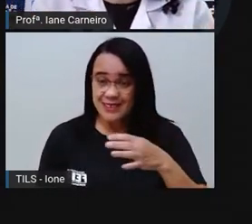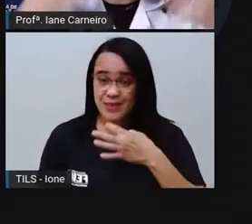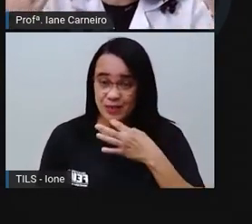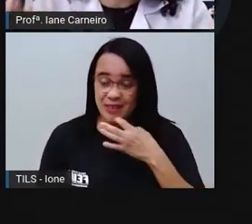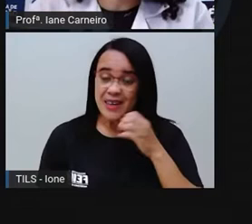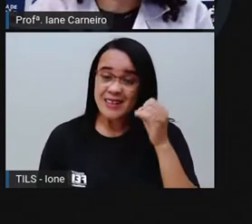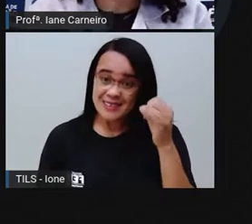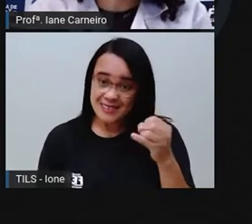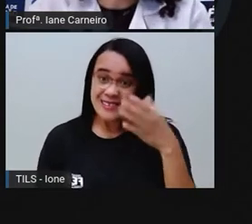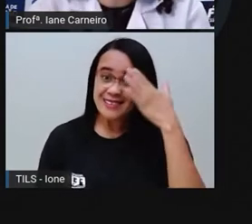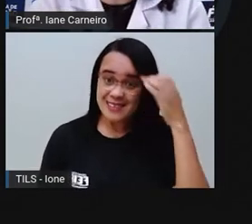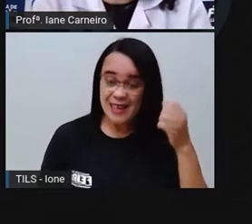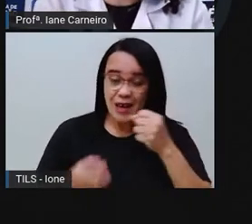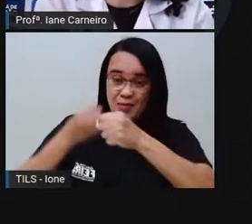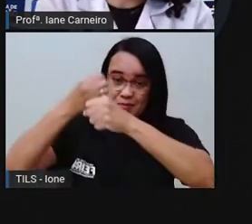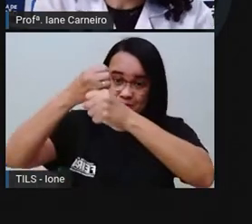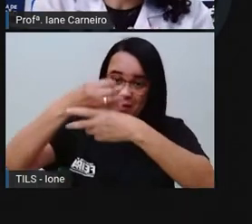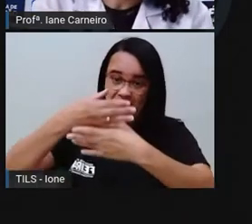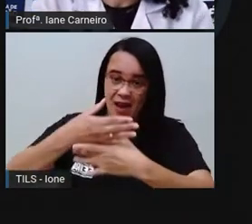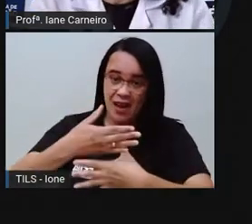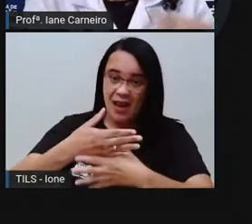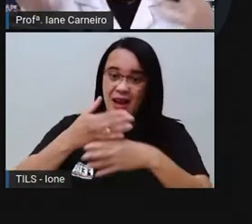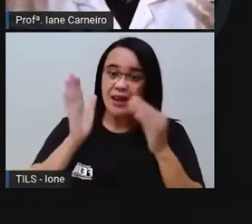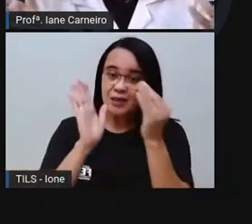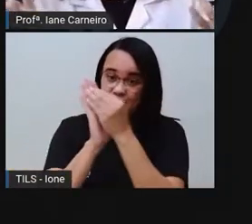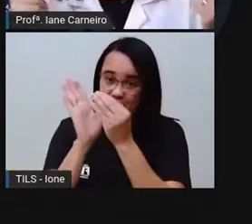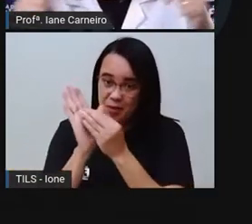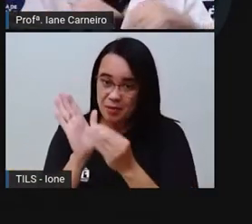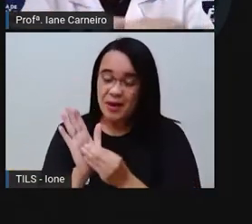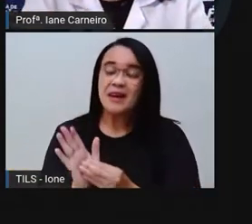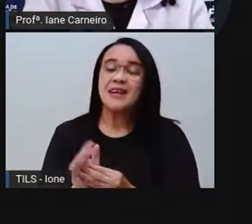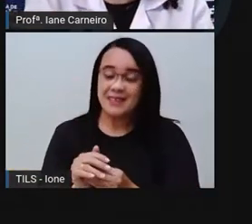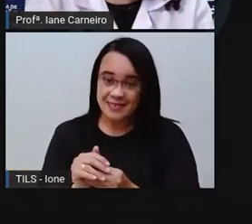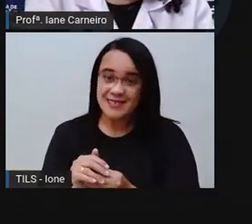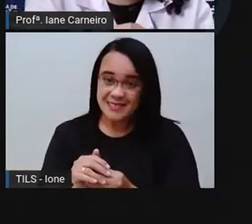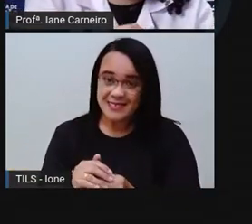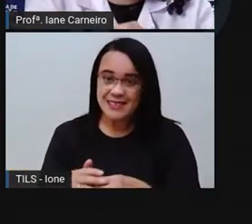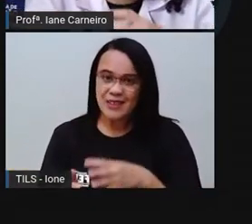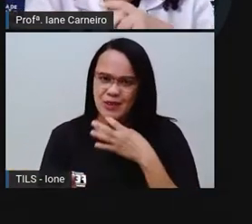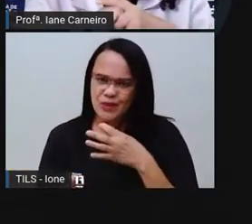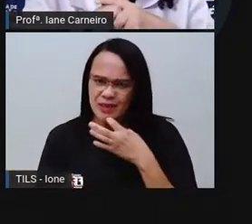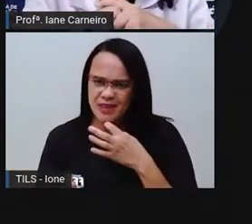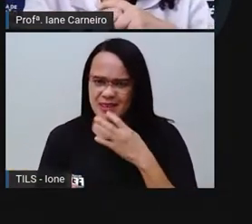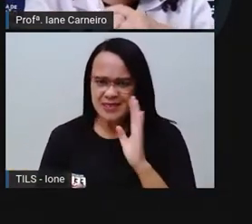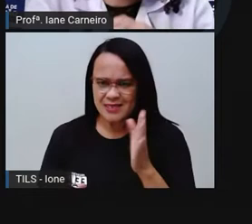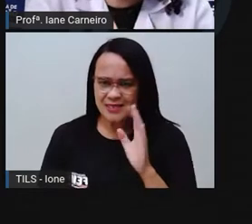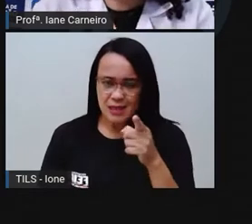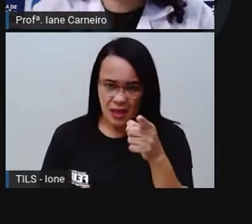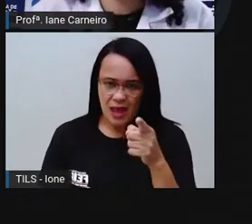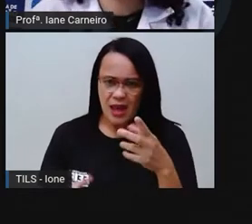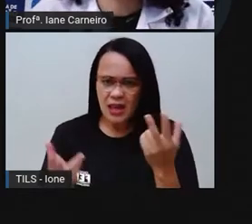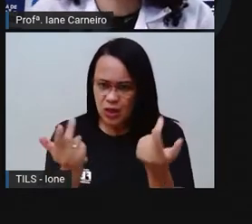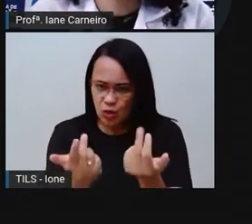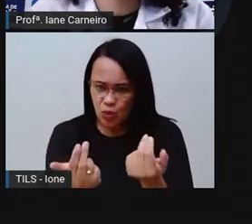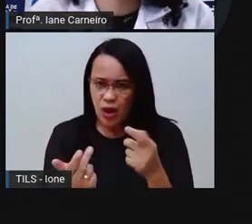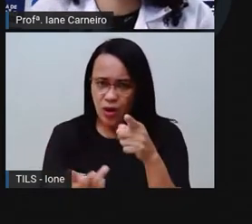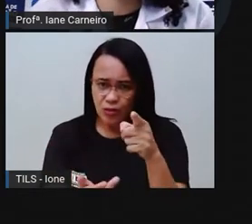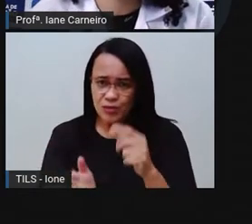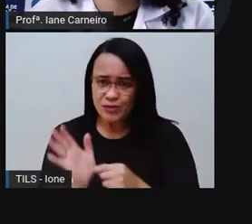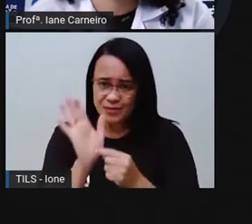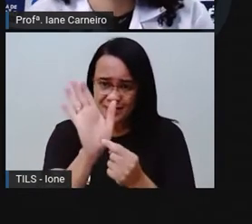comentários Qual é a parlenda que você conhece Tá certo será que é a mesma que afinal vai apresentar hoje aqui vamos ver